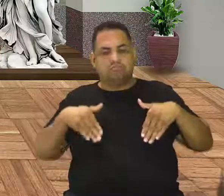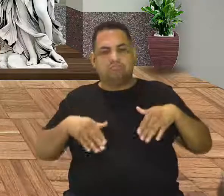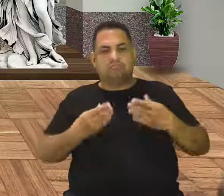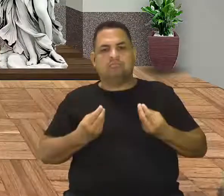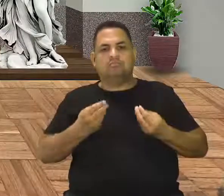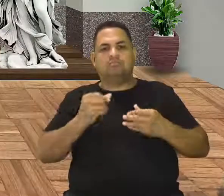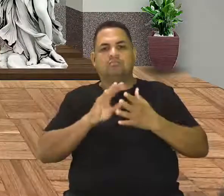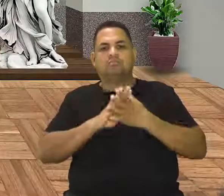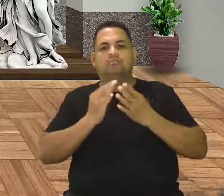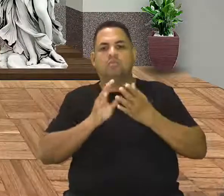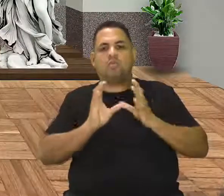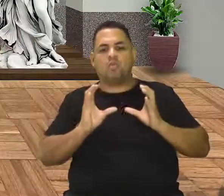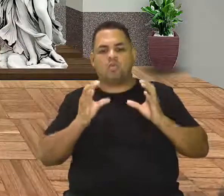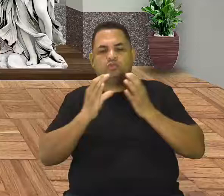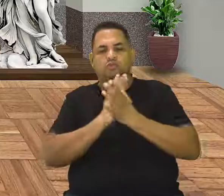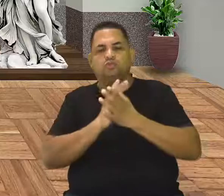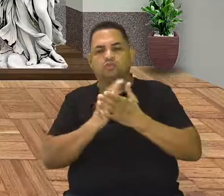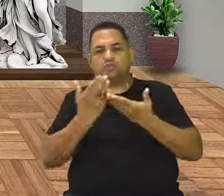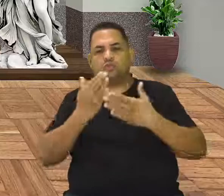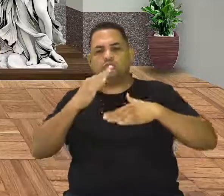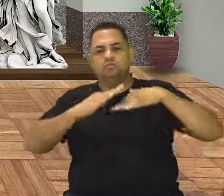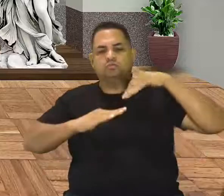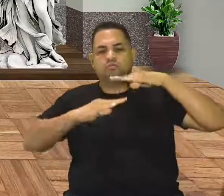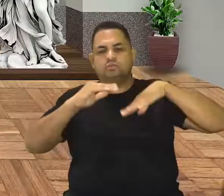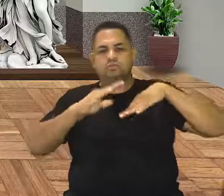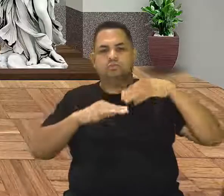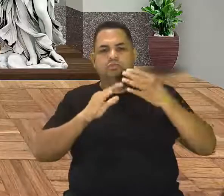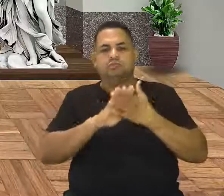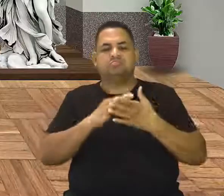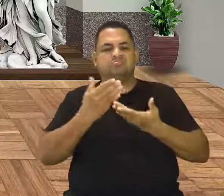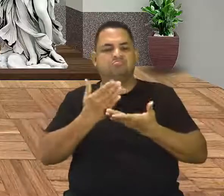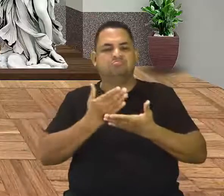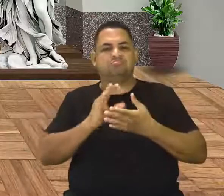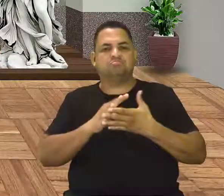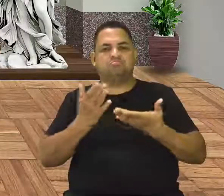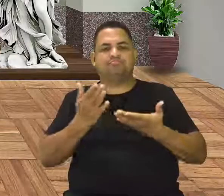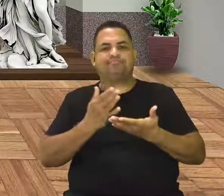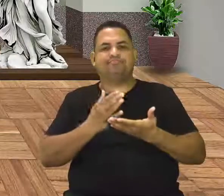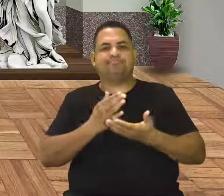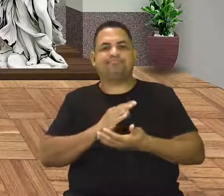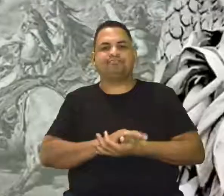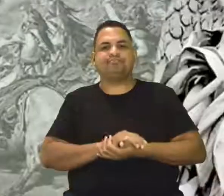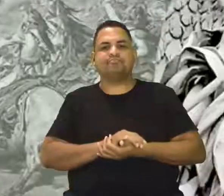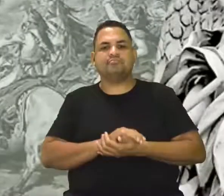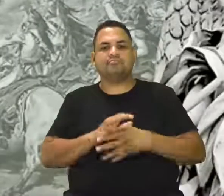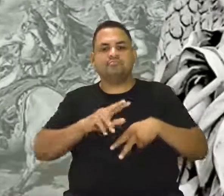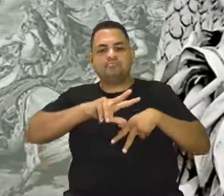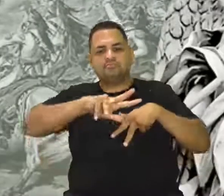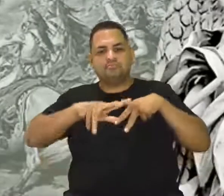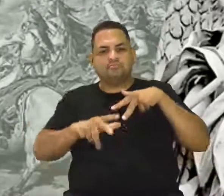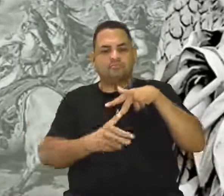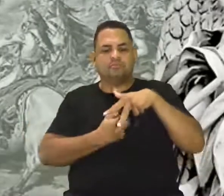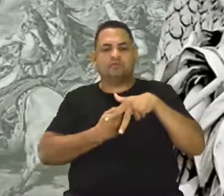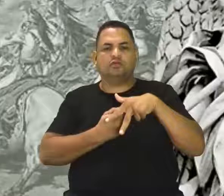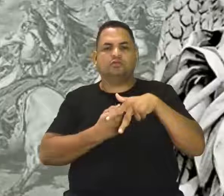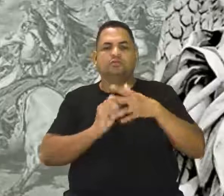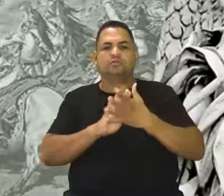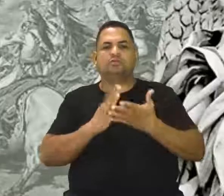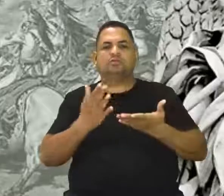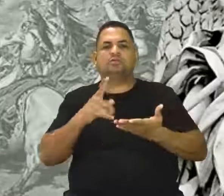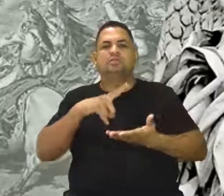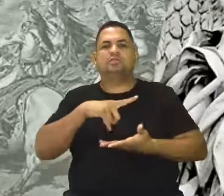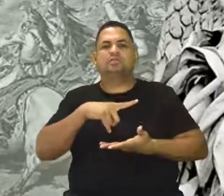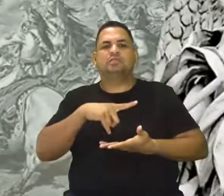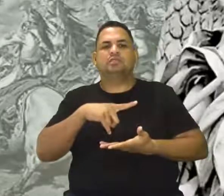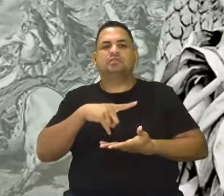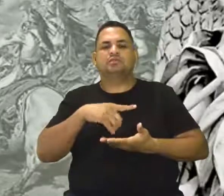corporativismo. Não está nem aí para o povão. Sem contar as corrupções. Porque muitas